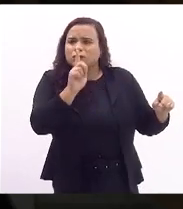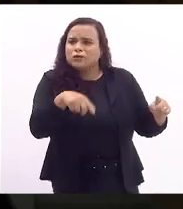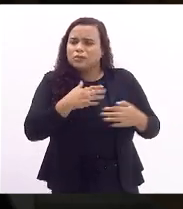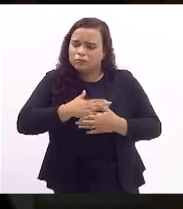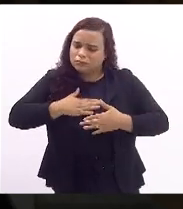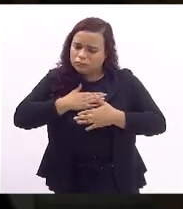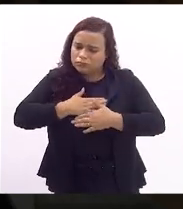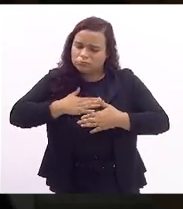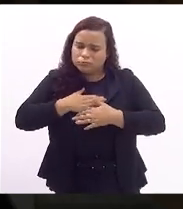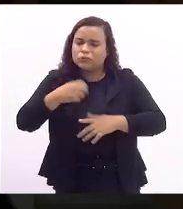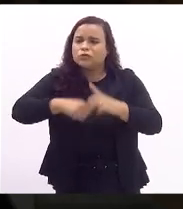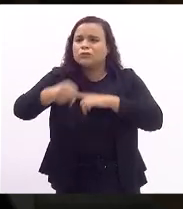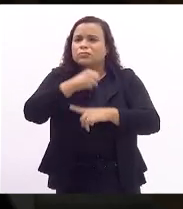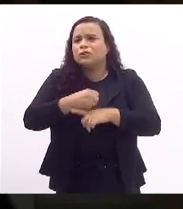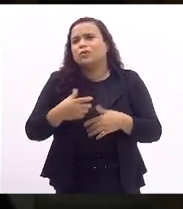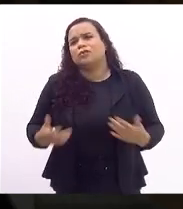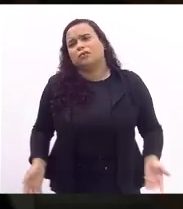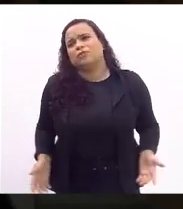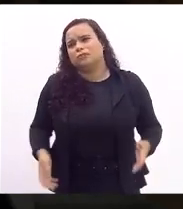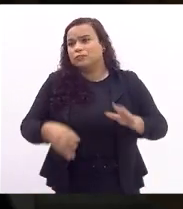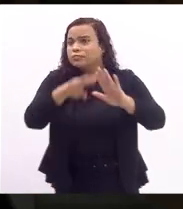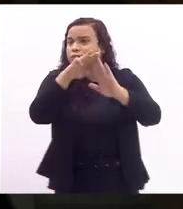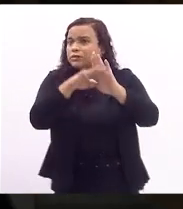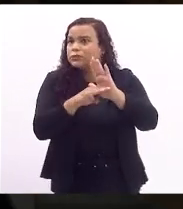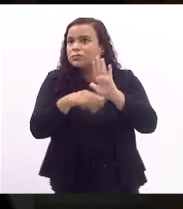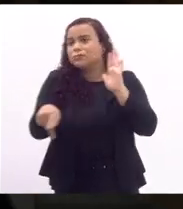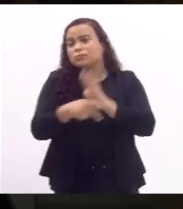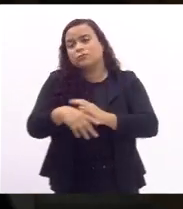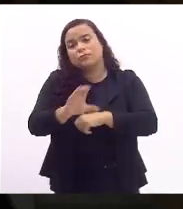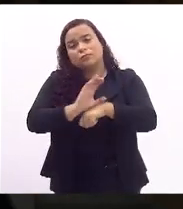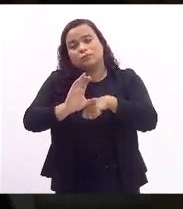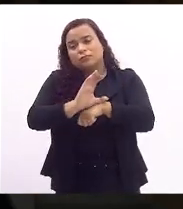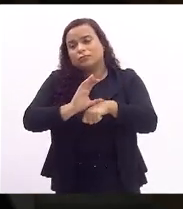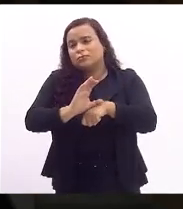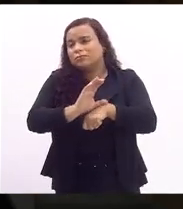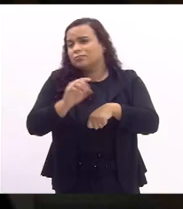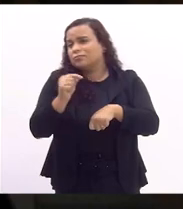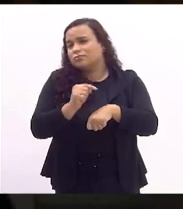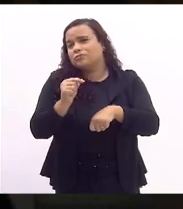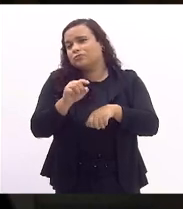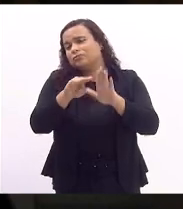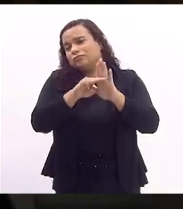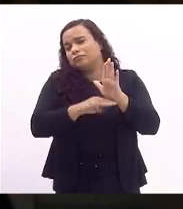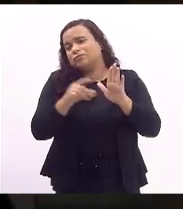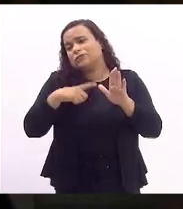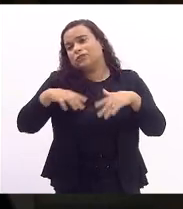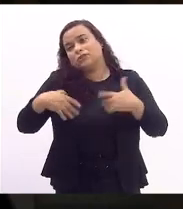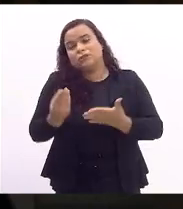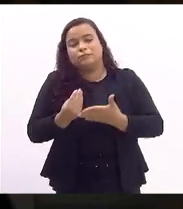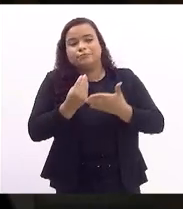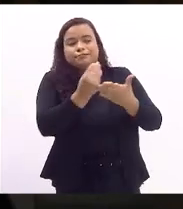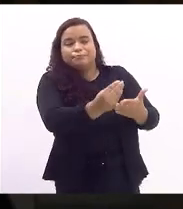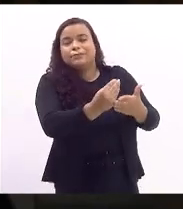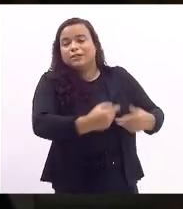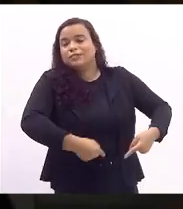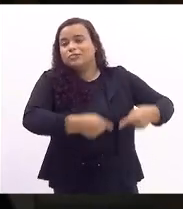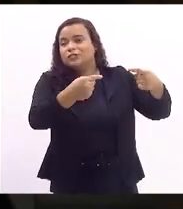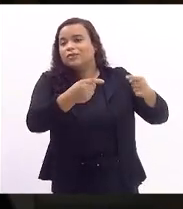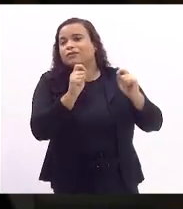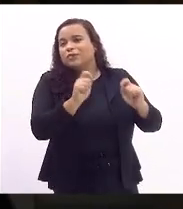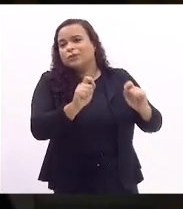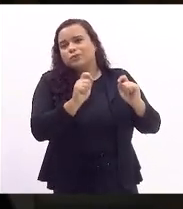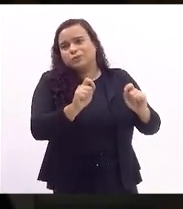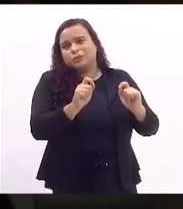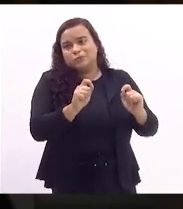social princípio basilar da Constituição então desafio que eu faço a nossa